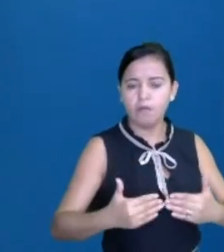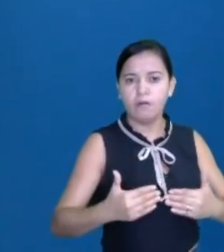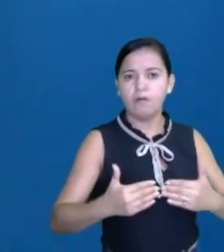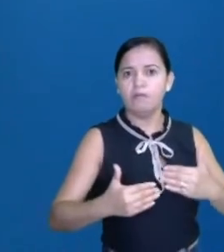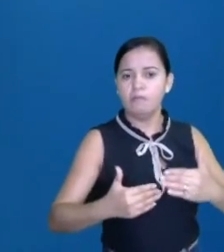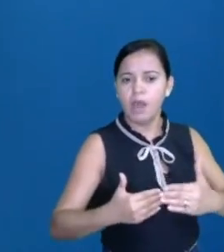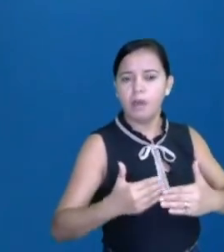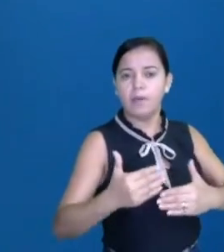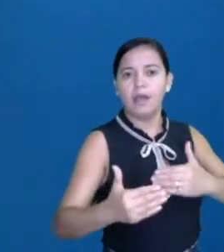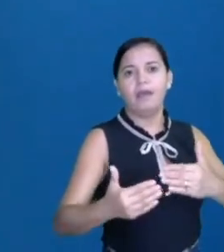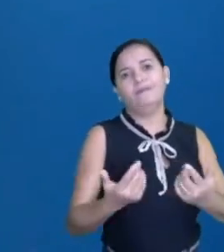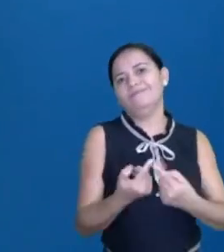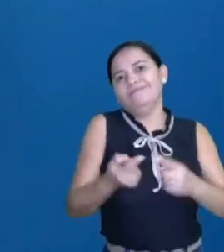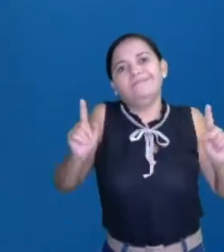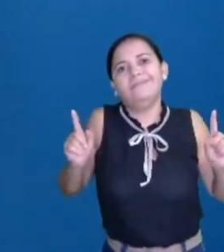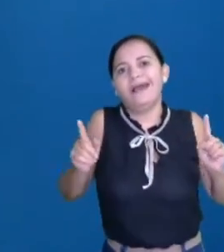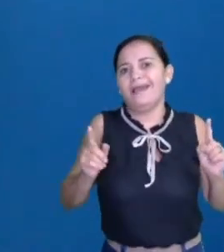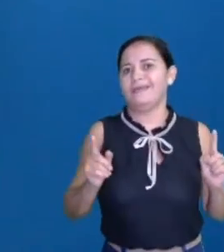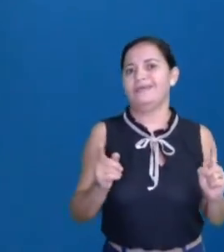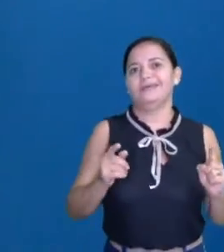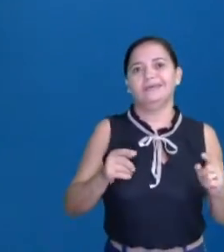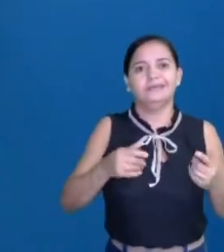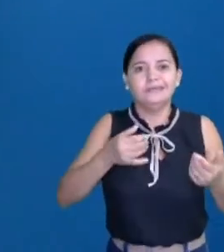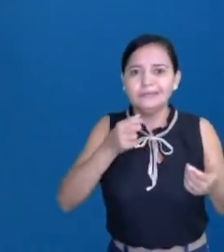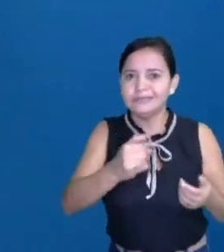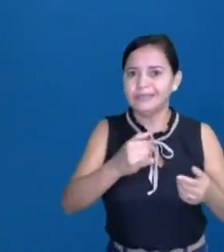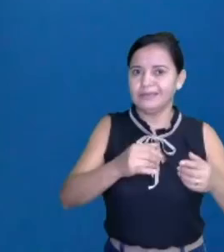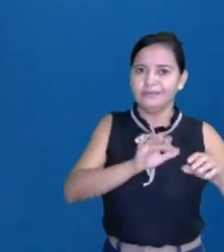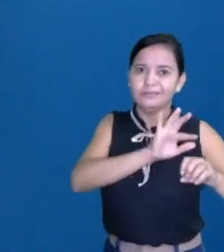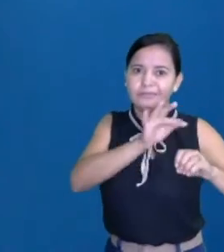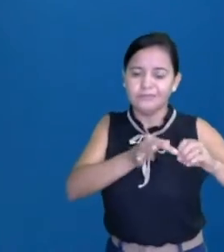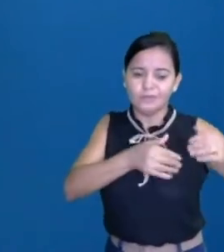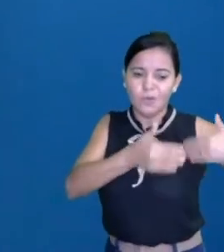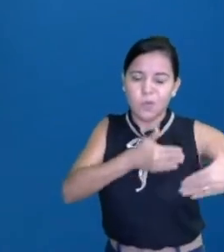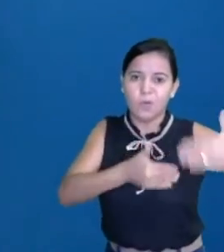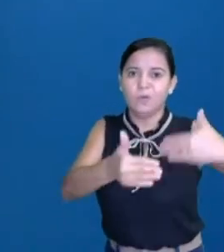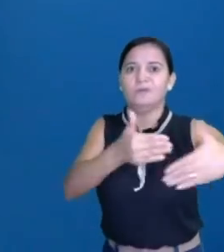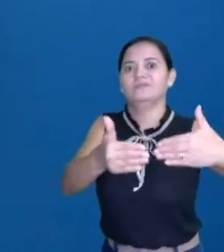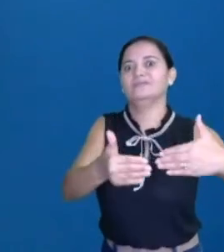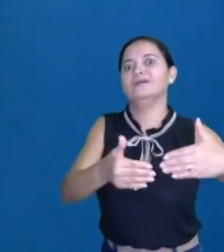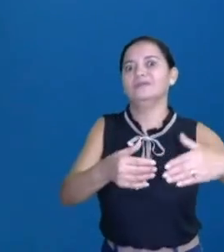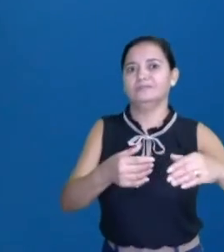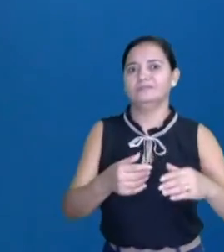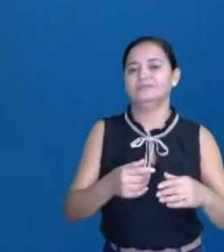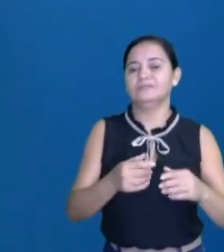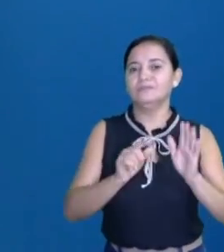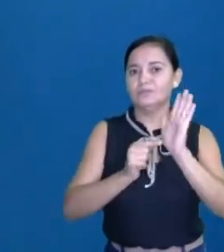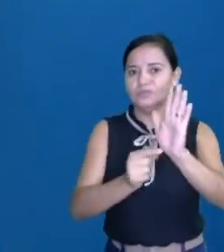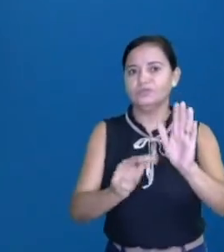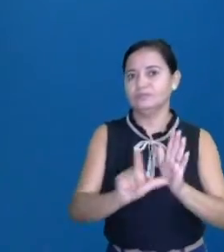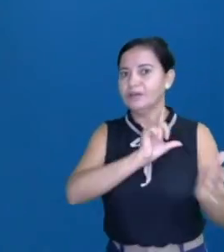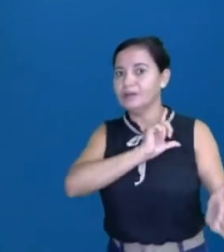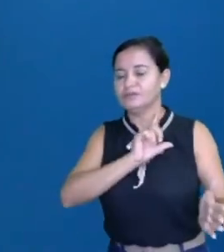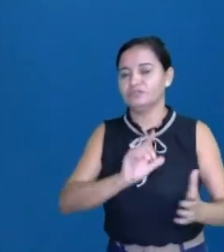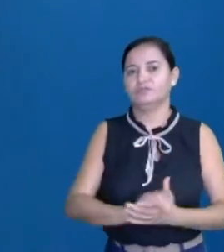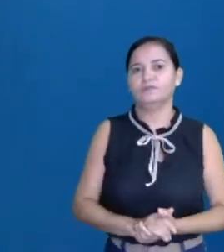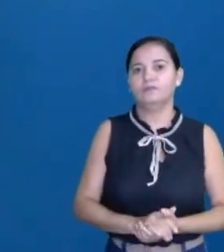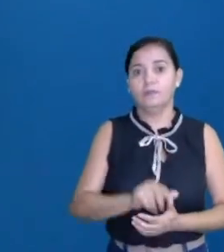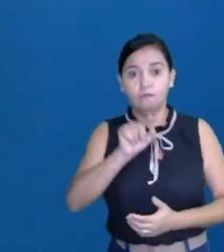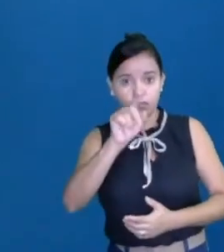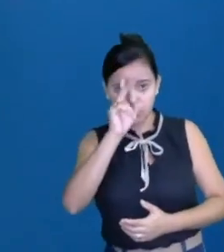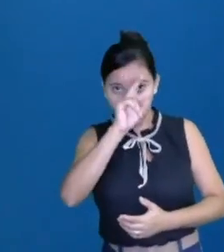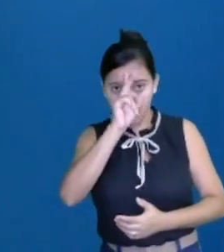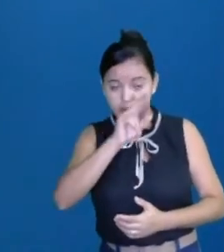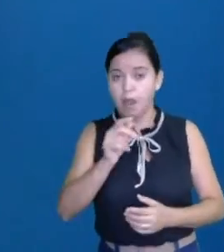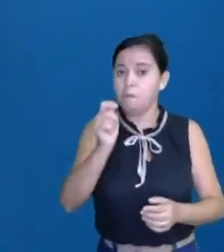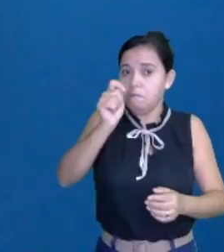quê? Sendo destruído, mas sendo automaticamente renovado pelo aquele processo que a gente mostrou anteriormente. E aí, se você quiser rememorar